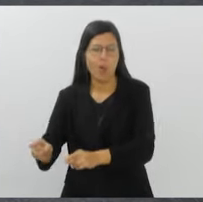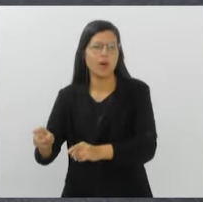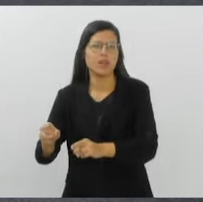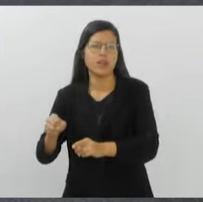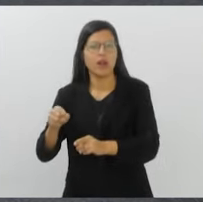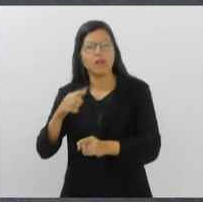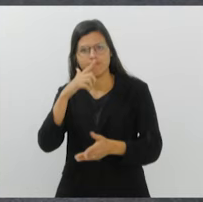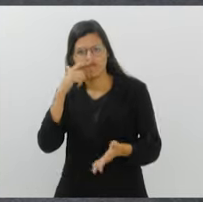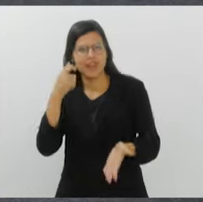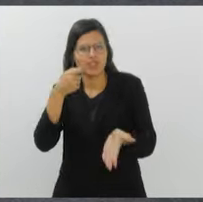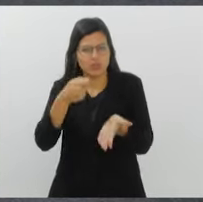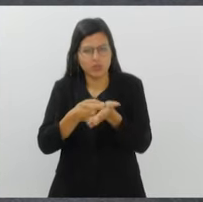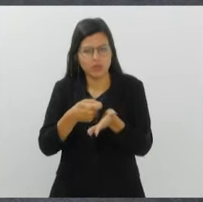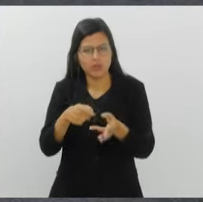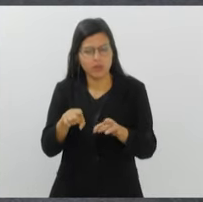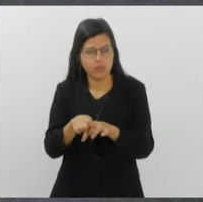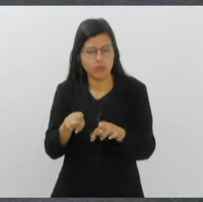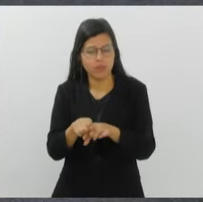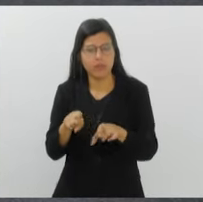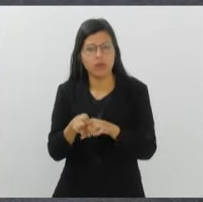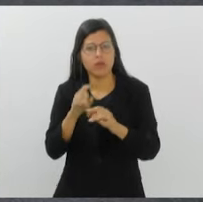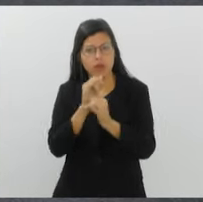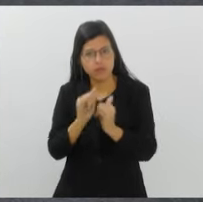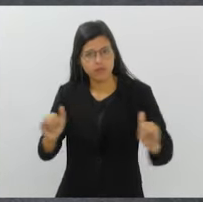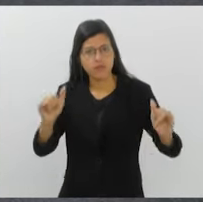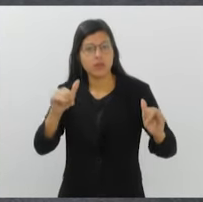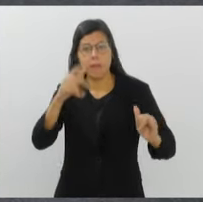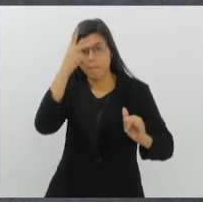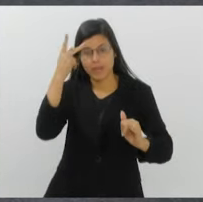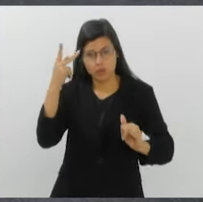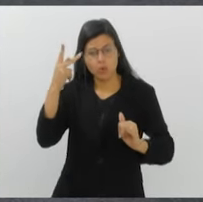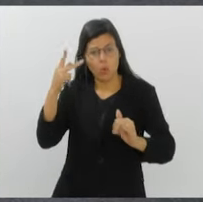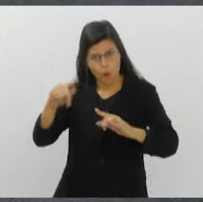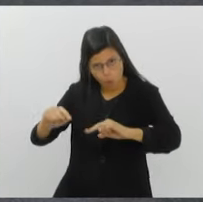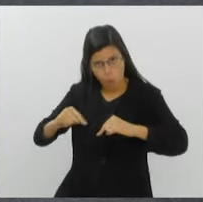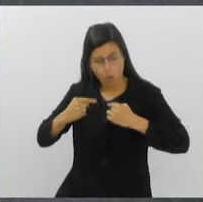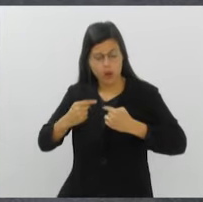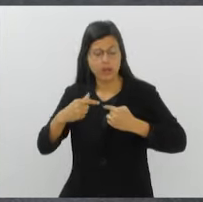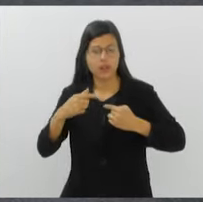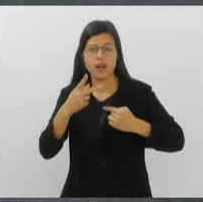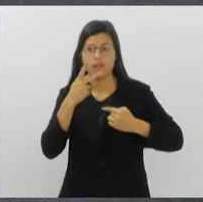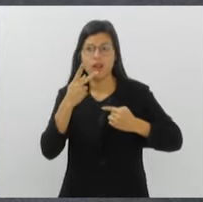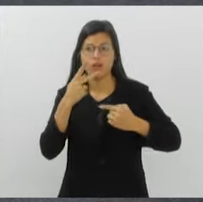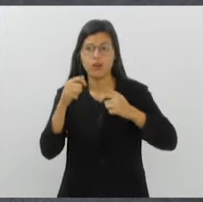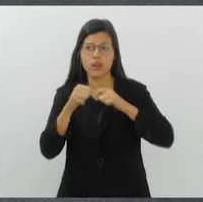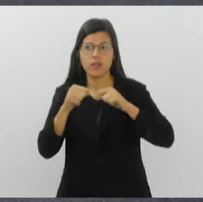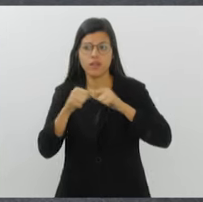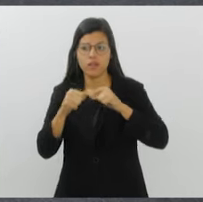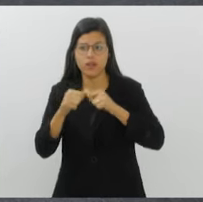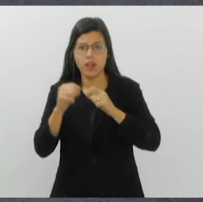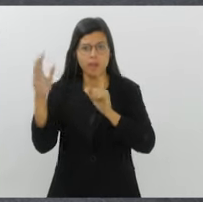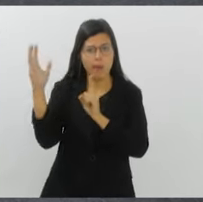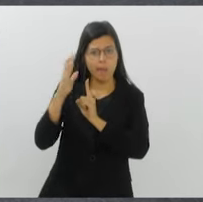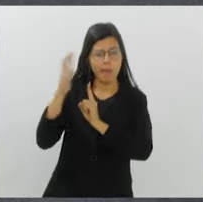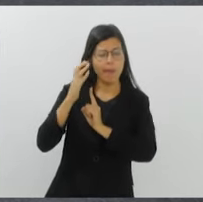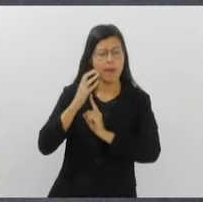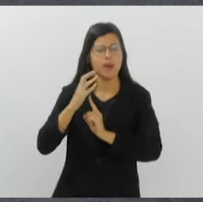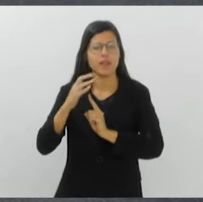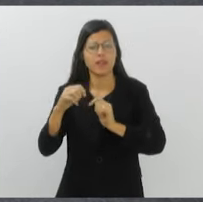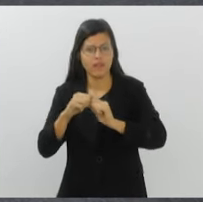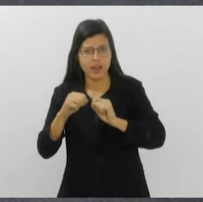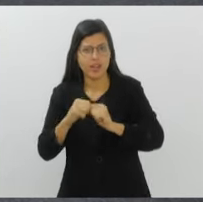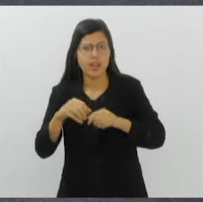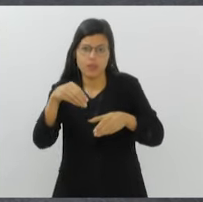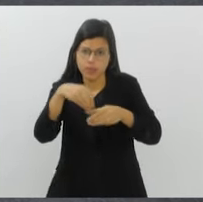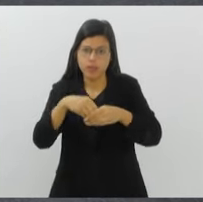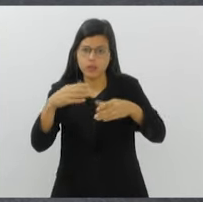casa, porque, inclusive, a pessoa que ameaçou disse que faria o que faria dentro do meu